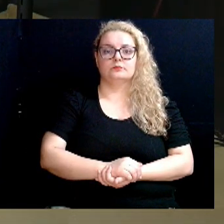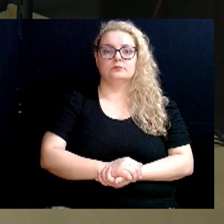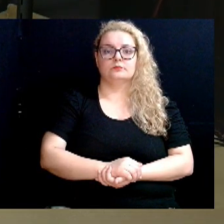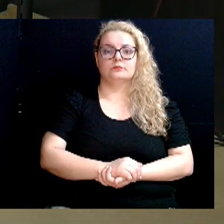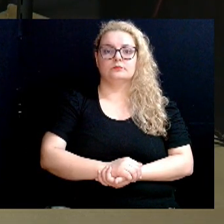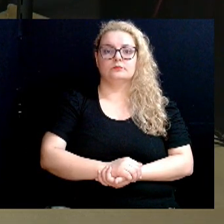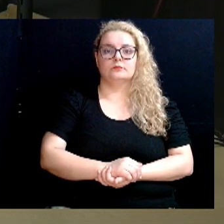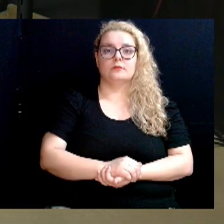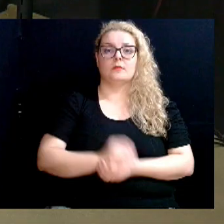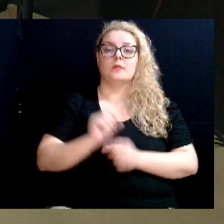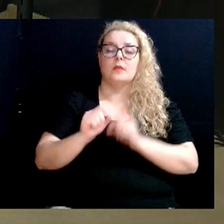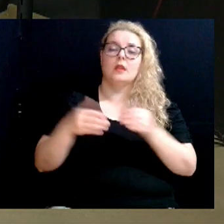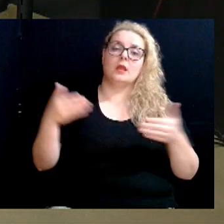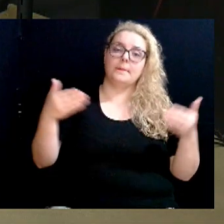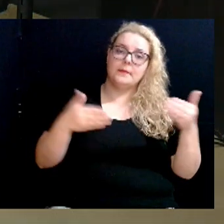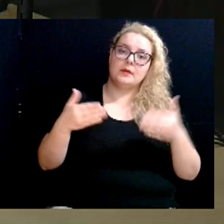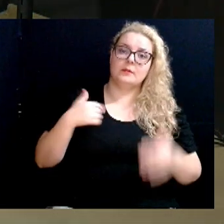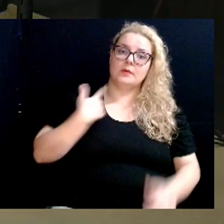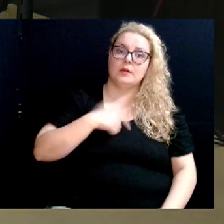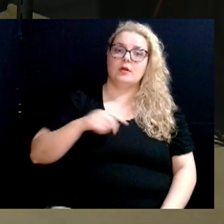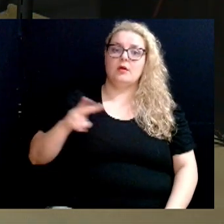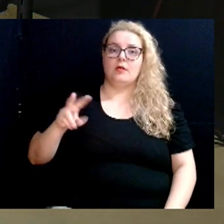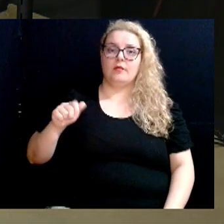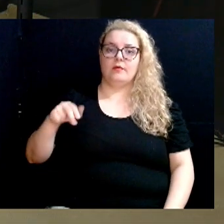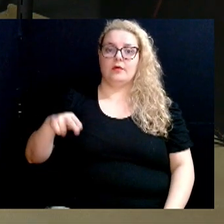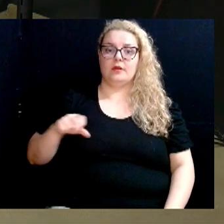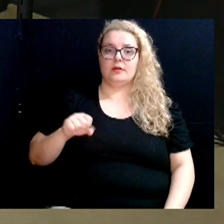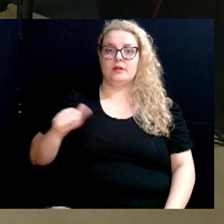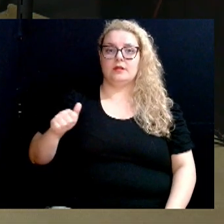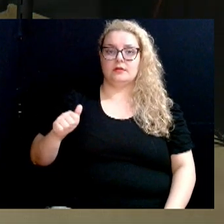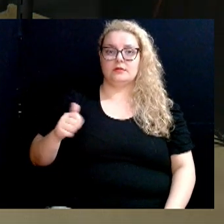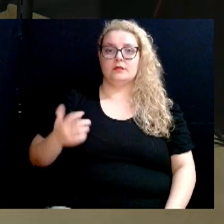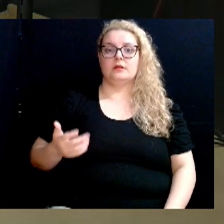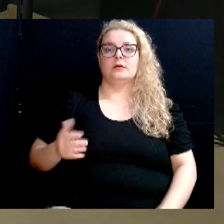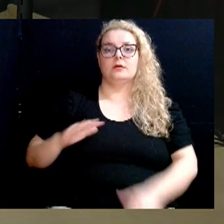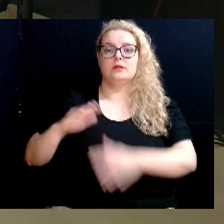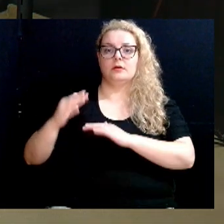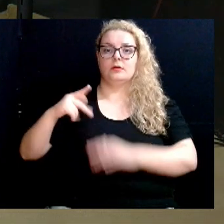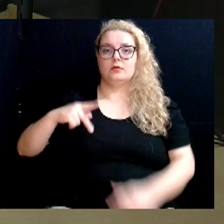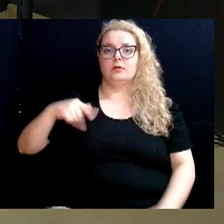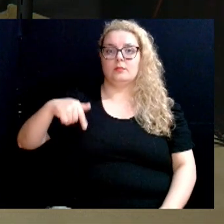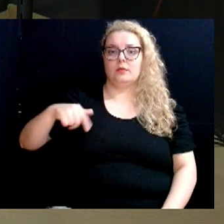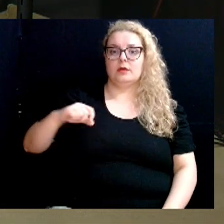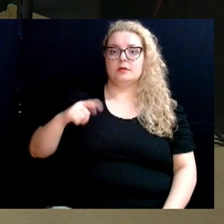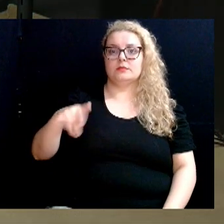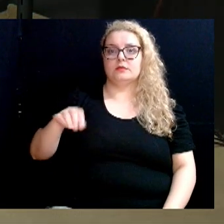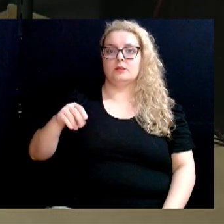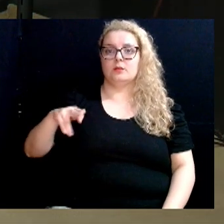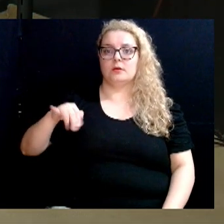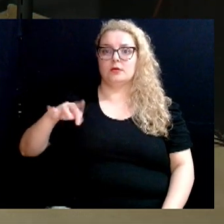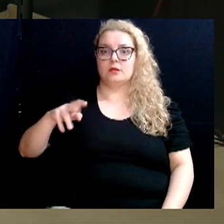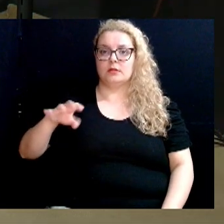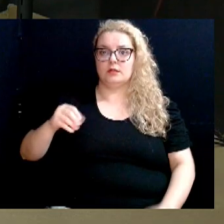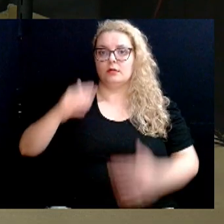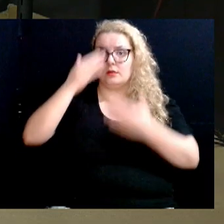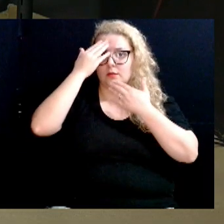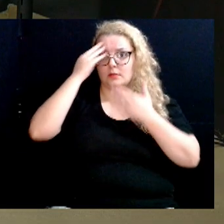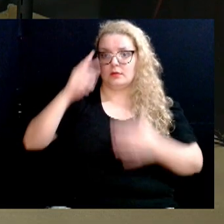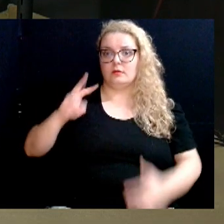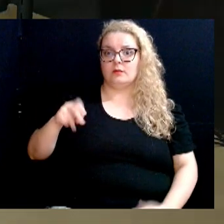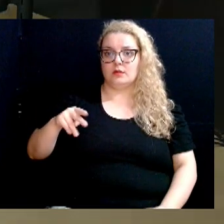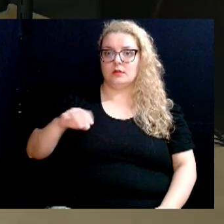com a gente é a Vanessa Ribeiro, do Parque São Quirino. Obrigada, Vanessa. Às vezes, o